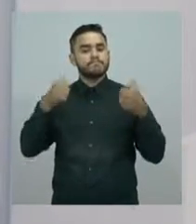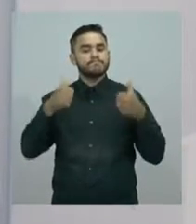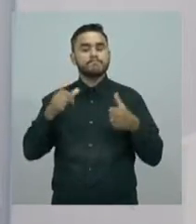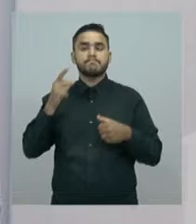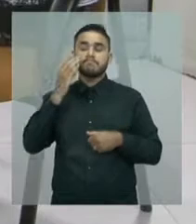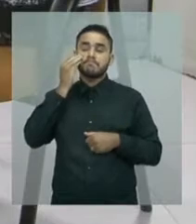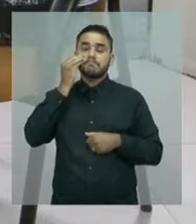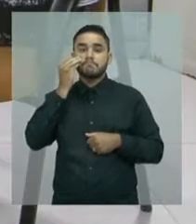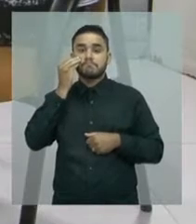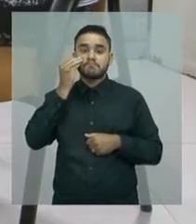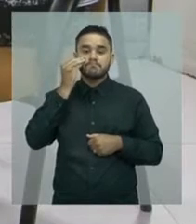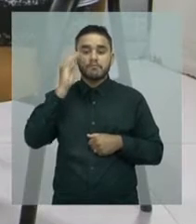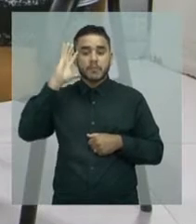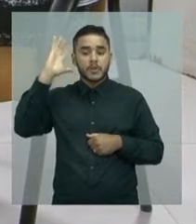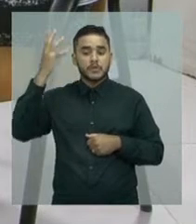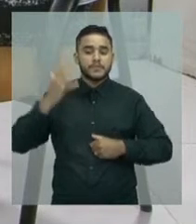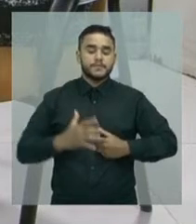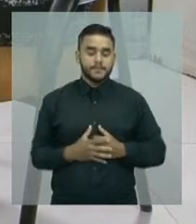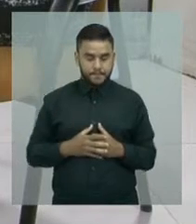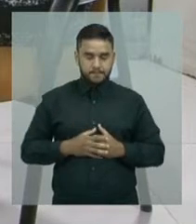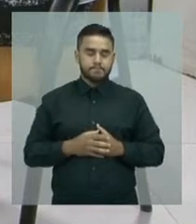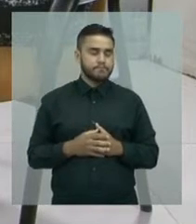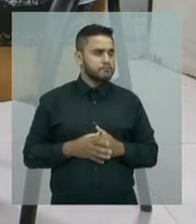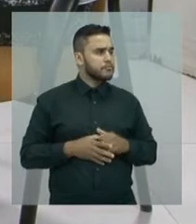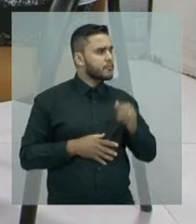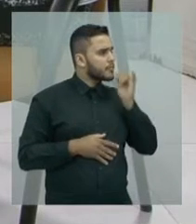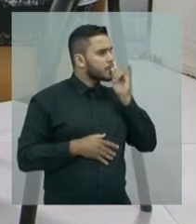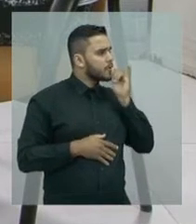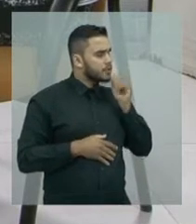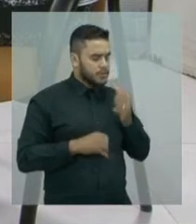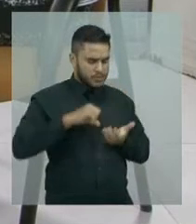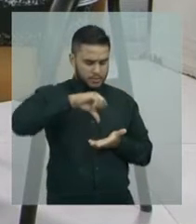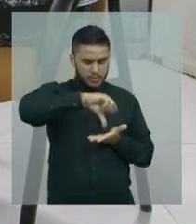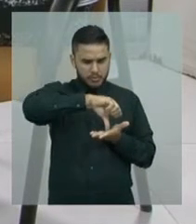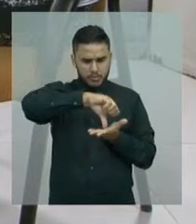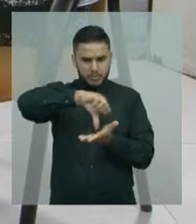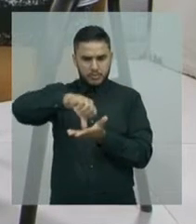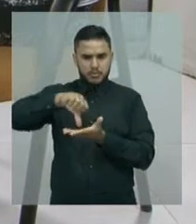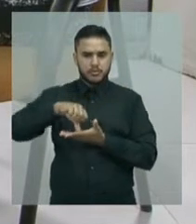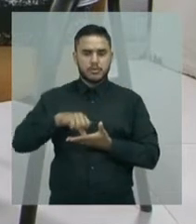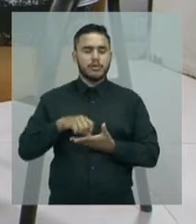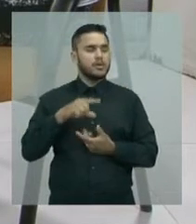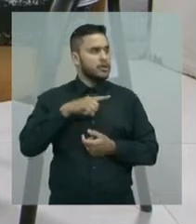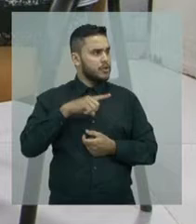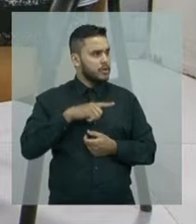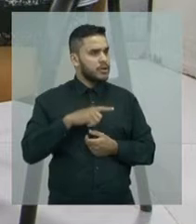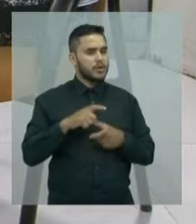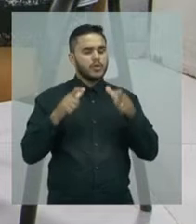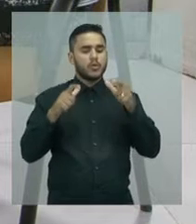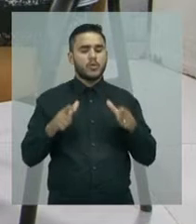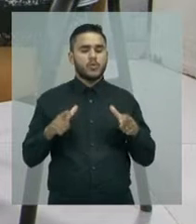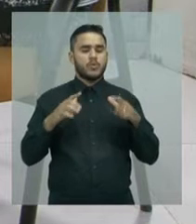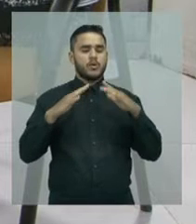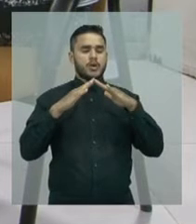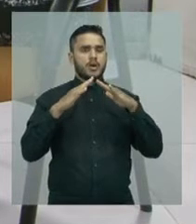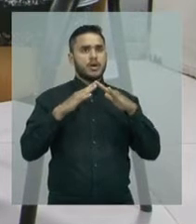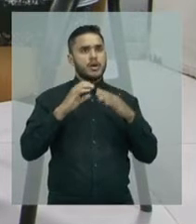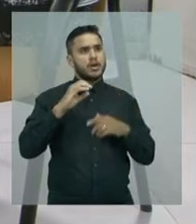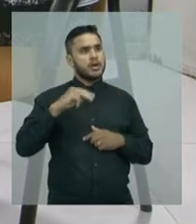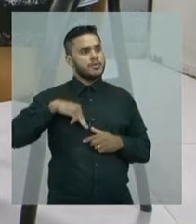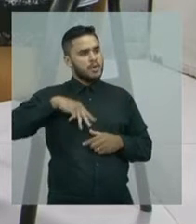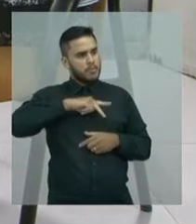daquele conflito. E no caso, o núcleo ele está instalado assim num imóvel que é mantido pelo Ministério,